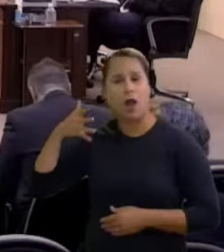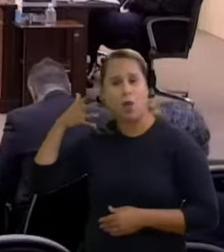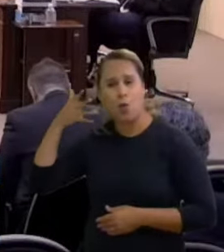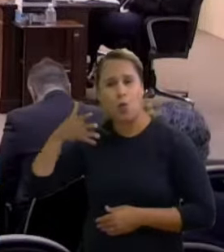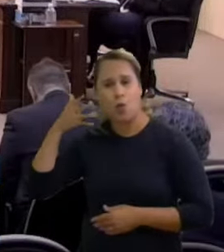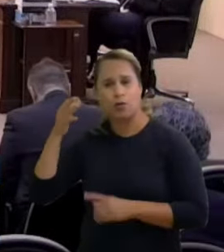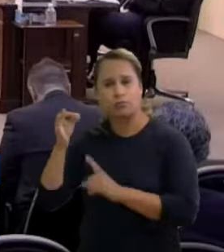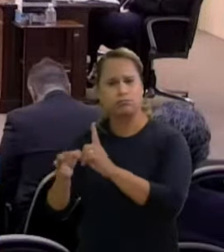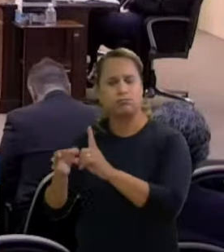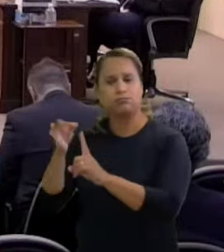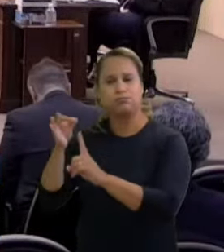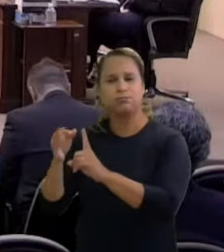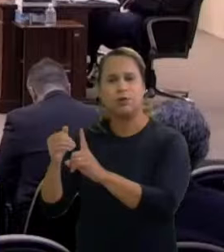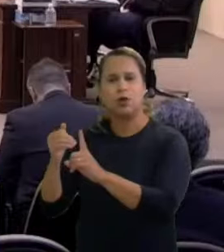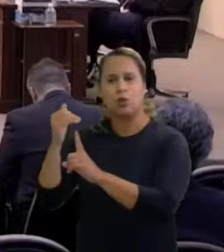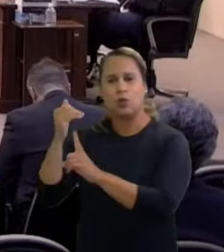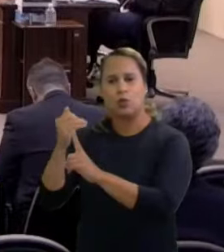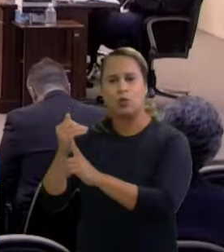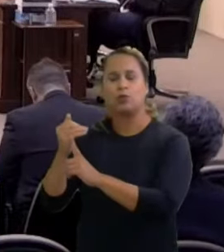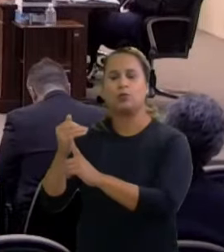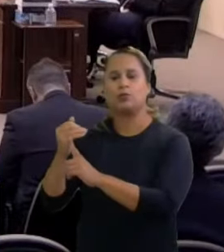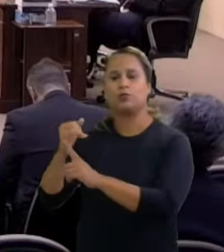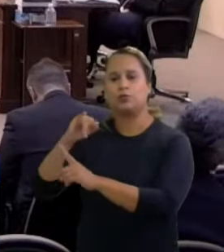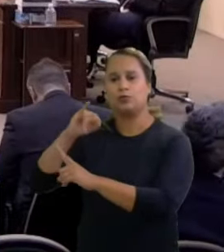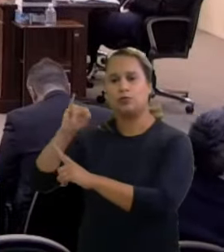desembargador Júlio jacobe